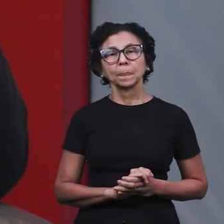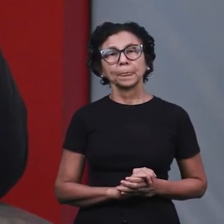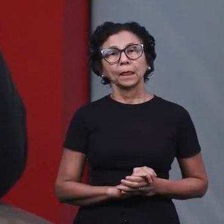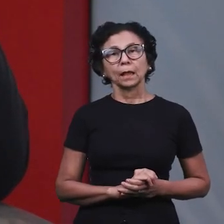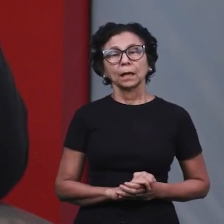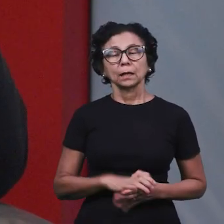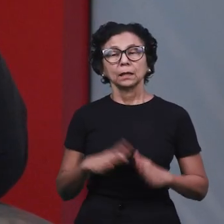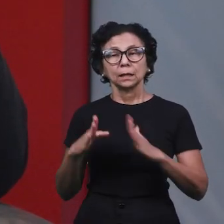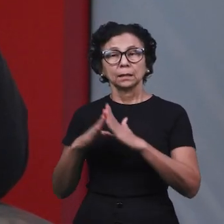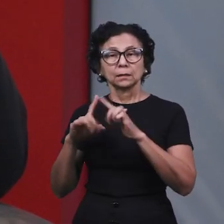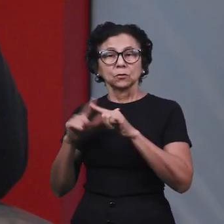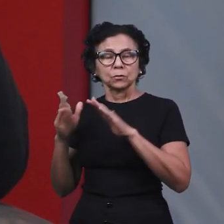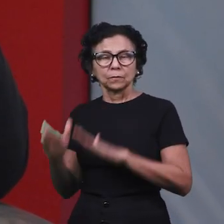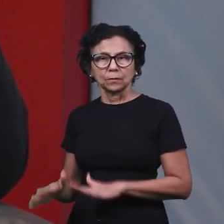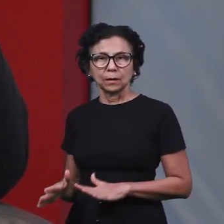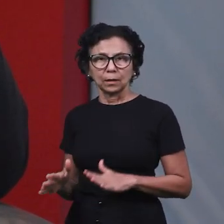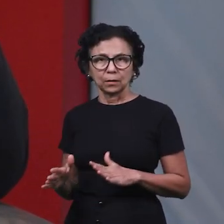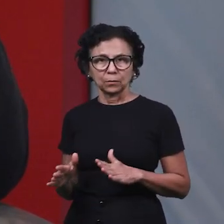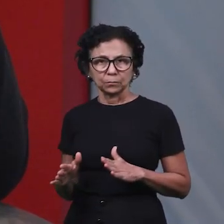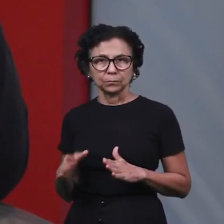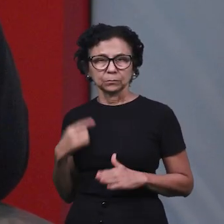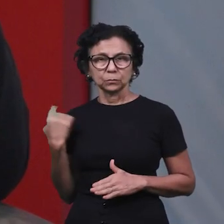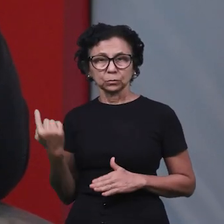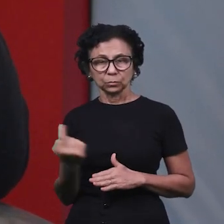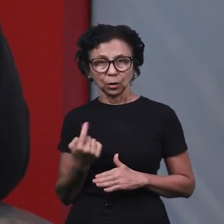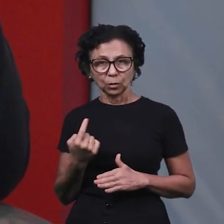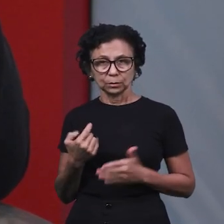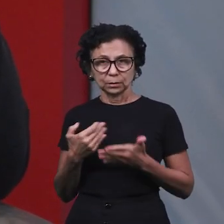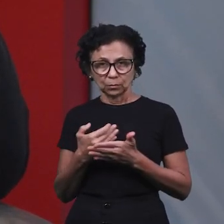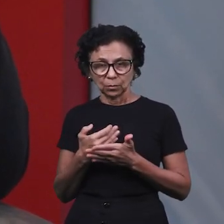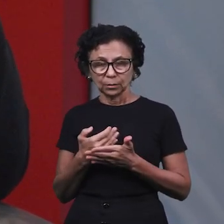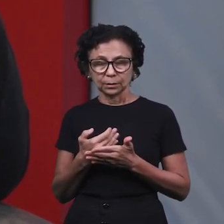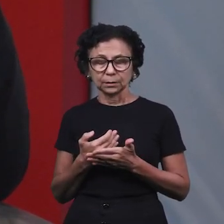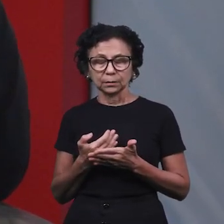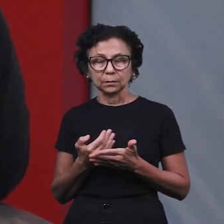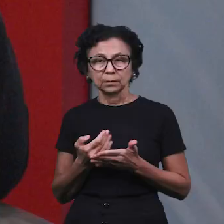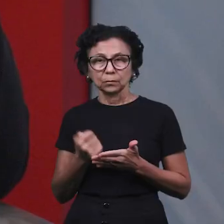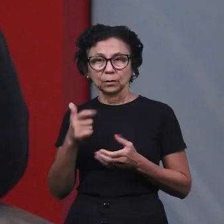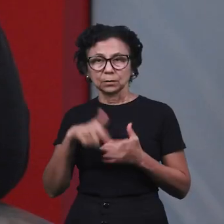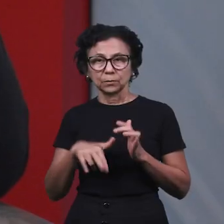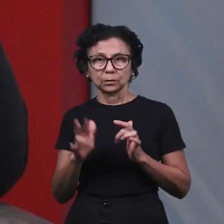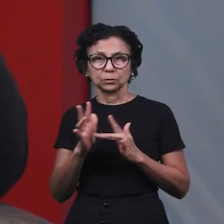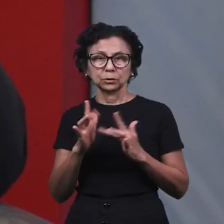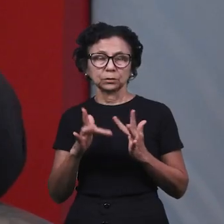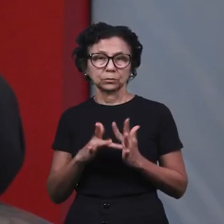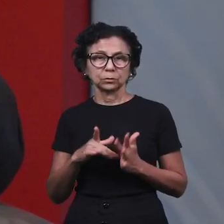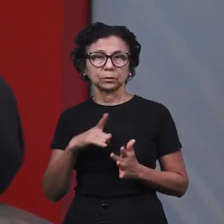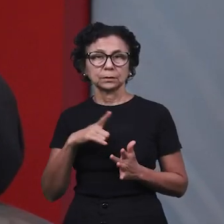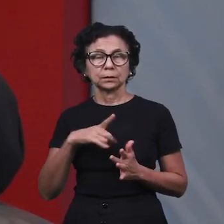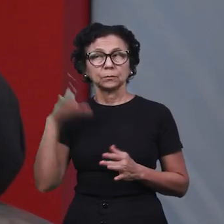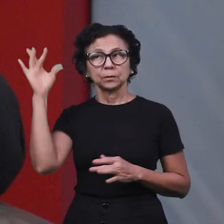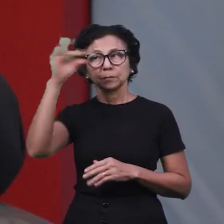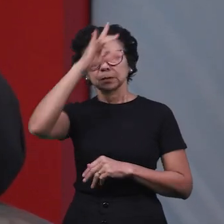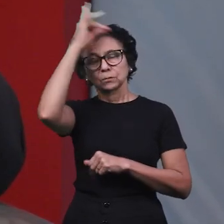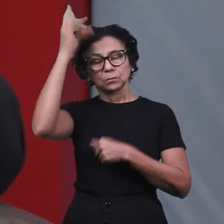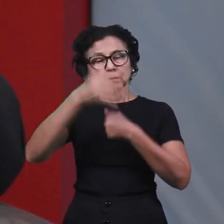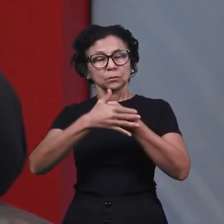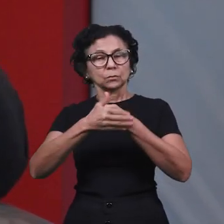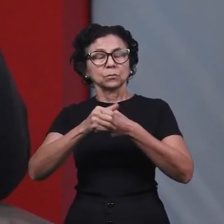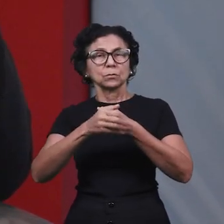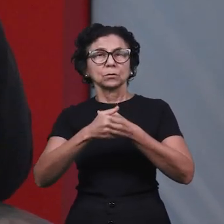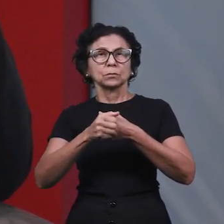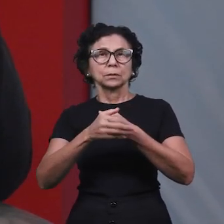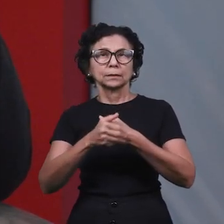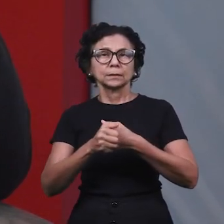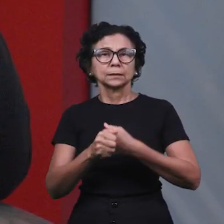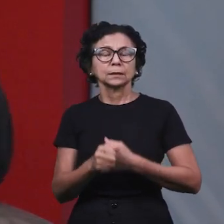igreja fiel desta última hora, nós temos o governo do Espírito Santo, o Consolador, sobre a nossa vida.